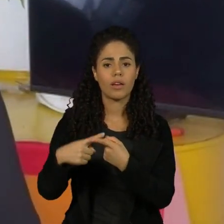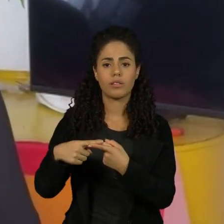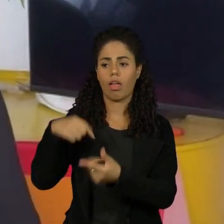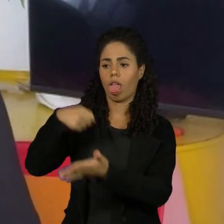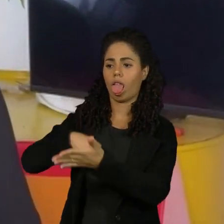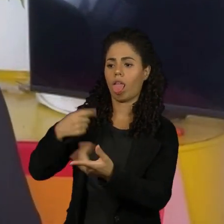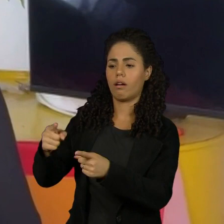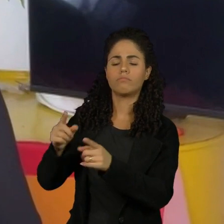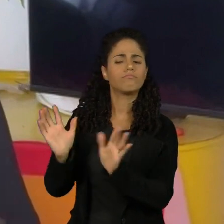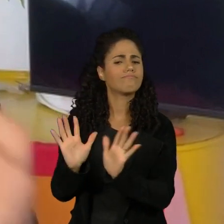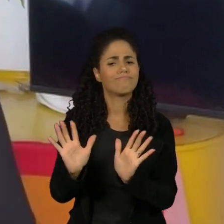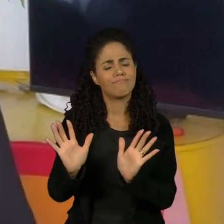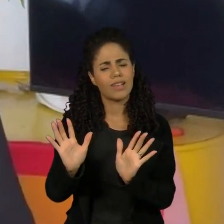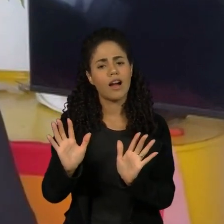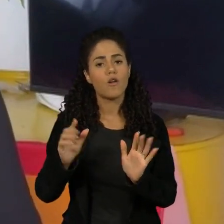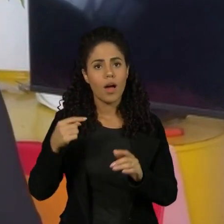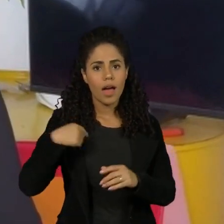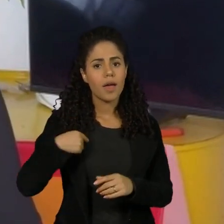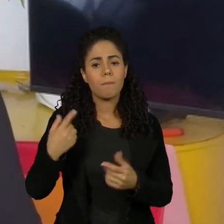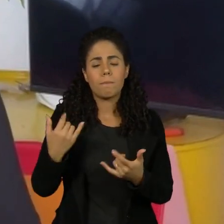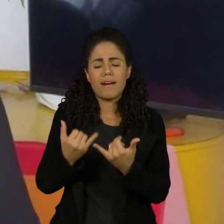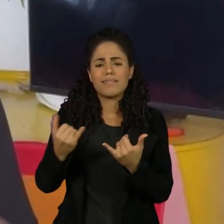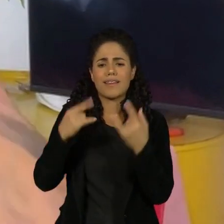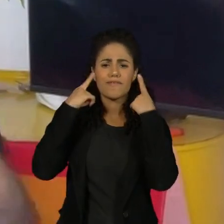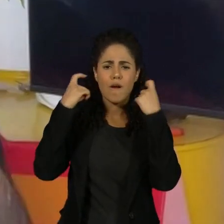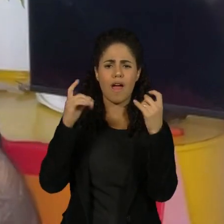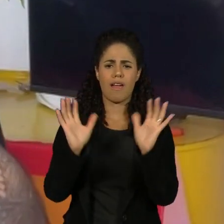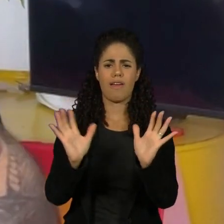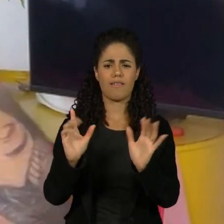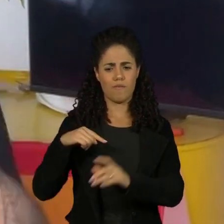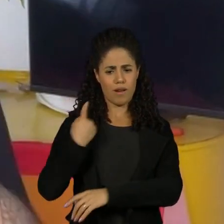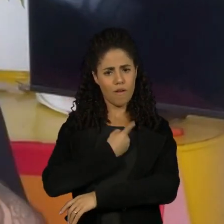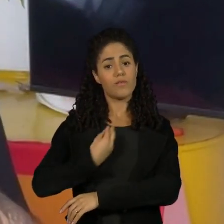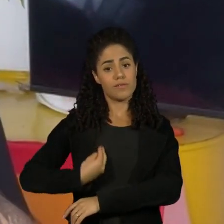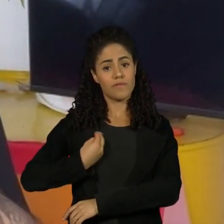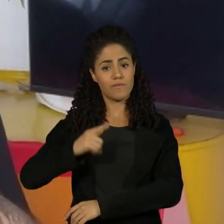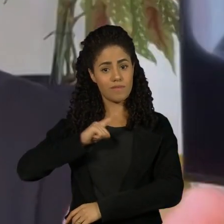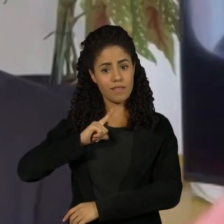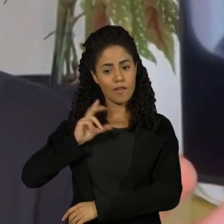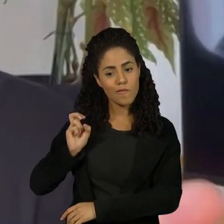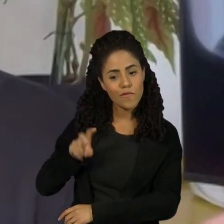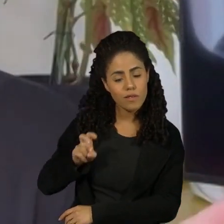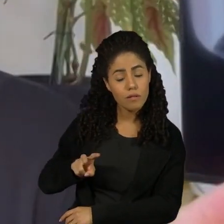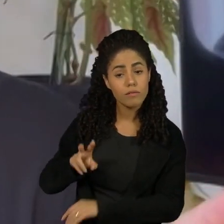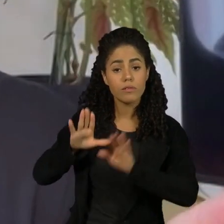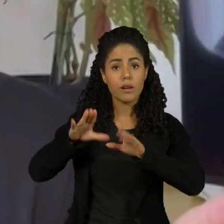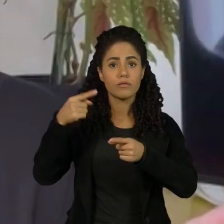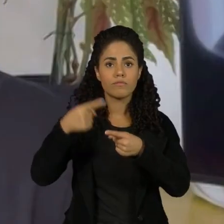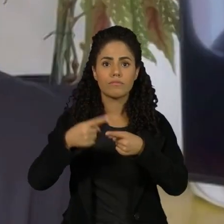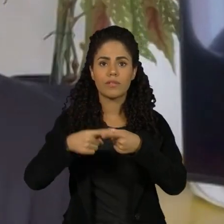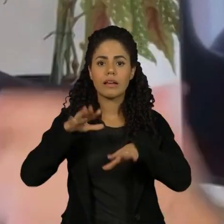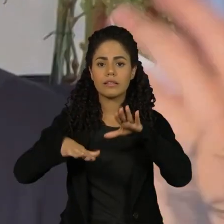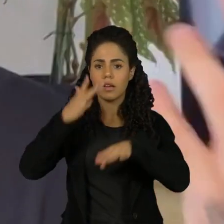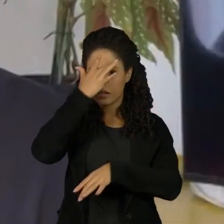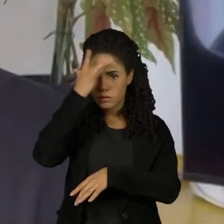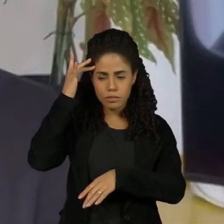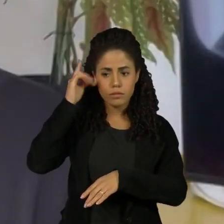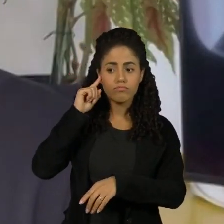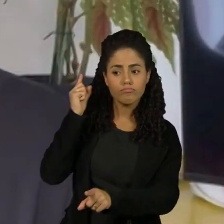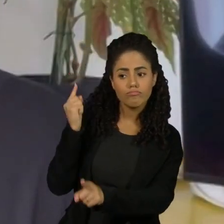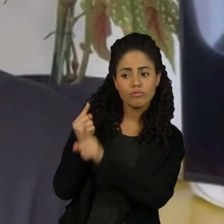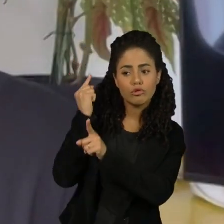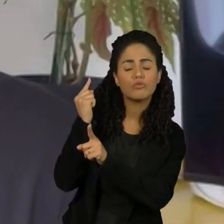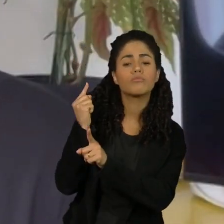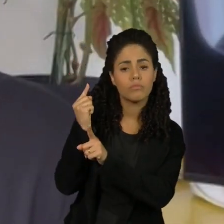essa comunicação mais violenta ela se torna para a gente que vive com HIV. Porque às vezes eu recebo mensagens de pessoas que descobriram que